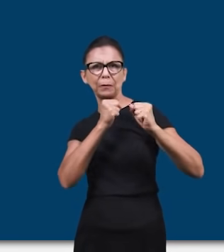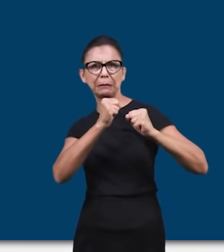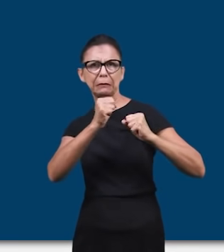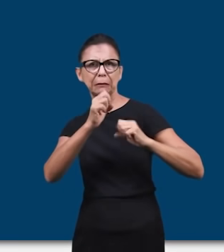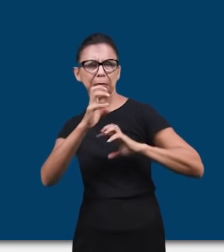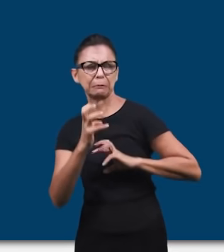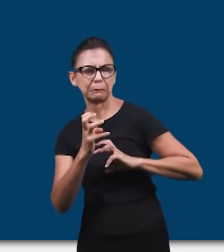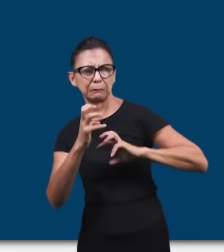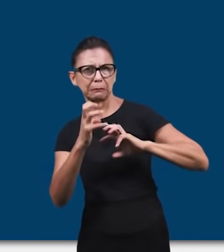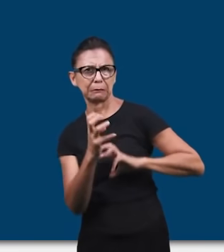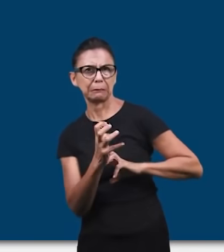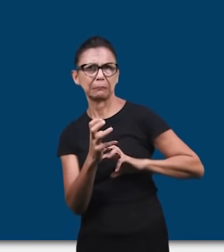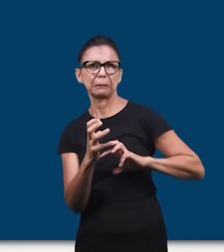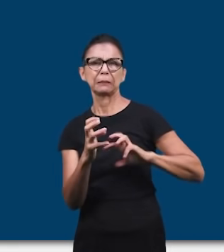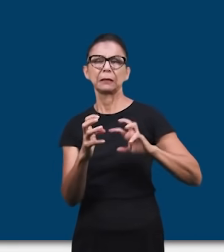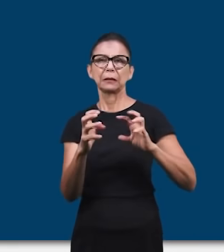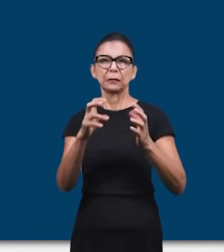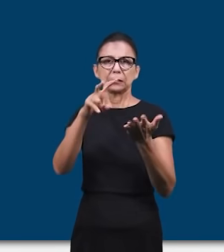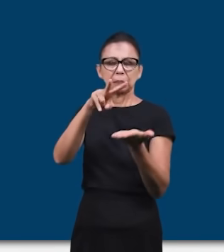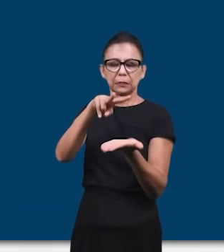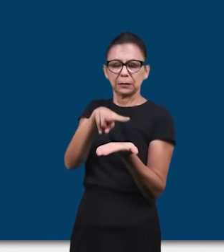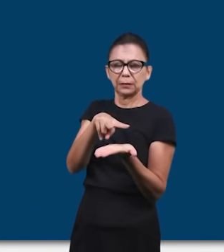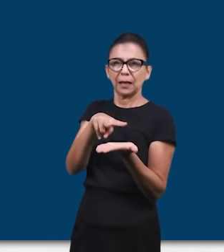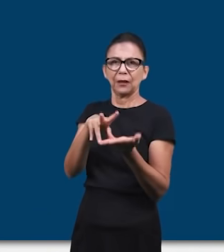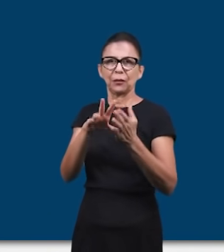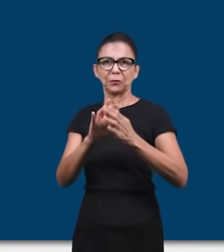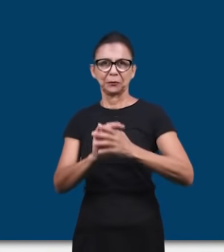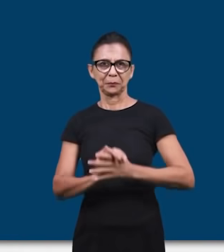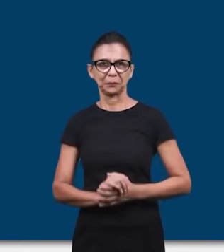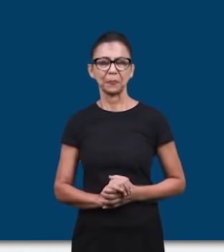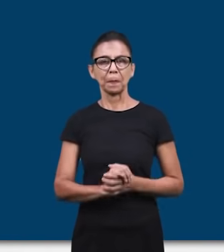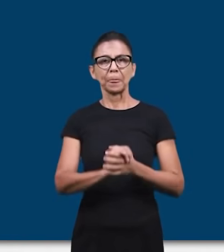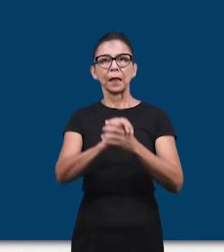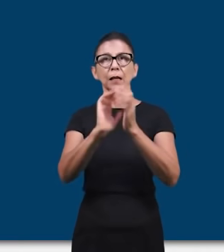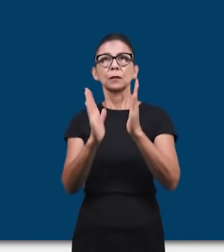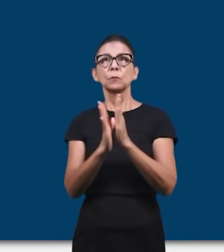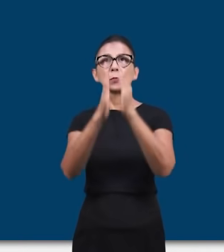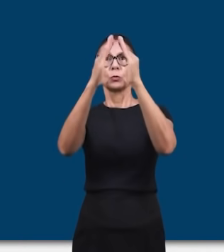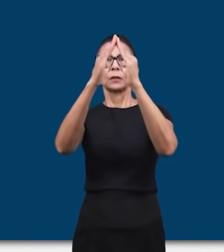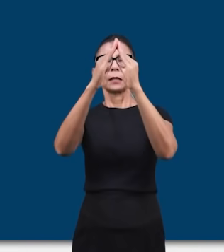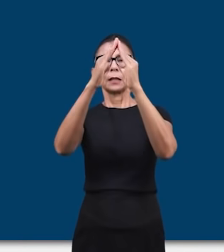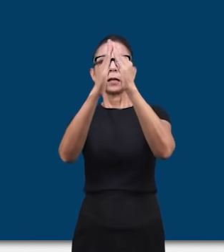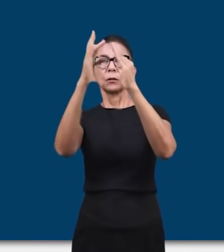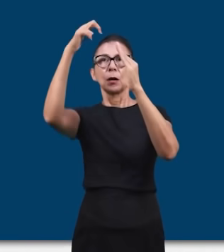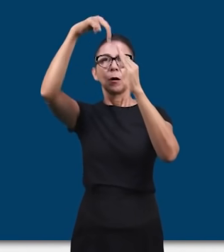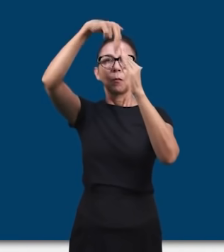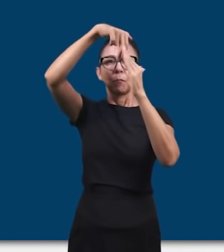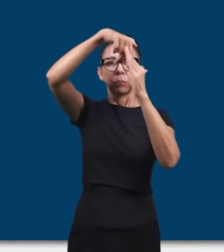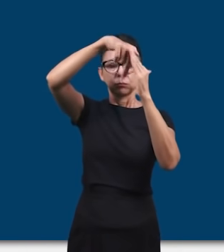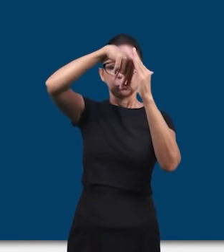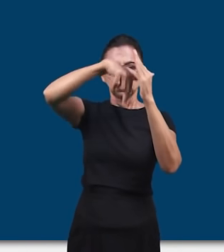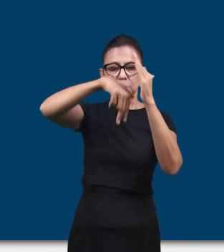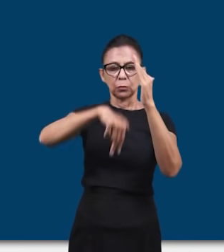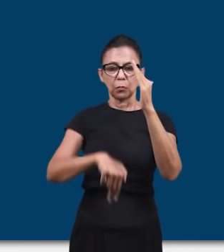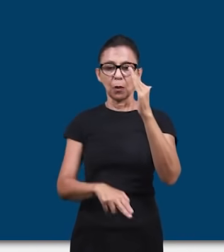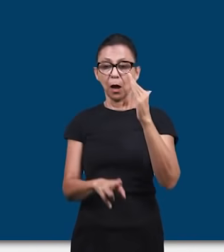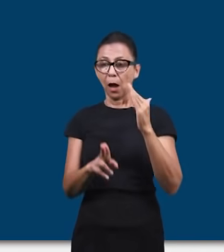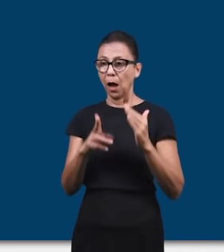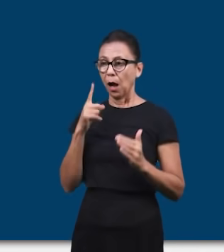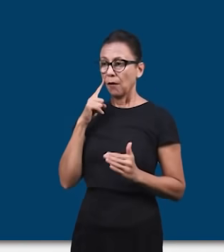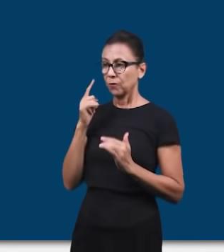fé, disse ao paralítico: Filho, perdoados estão os teus pecados. Verso